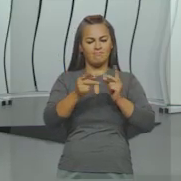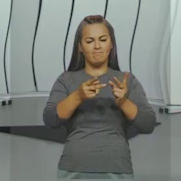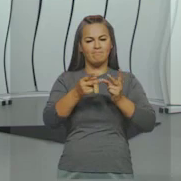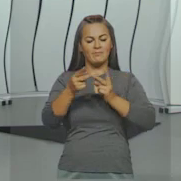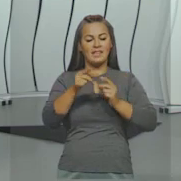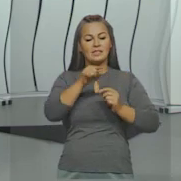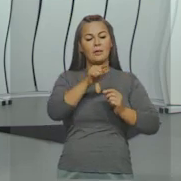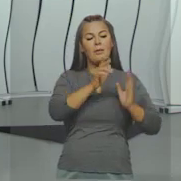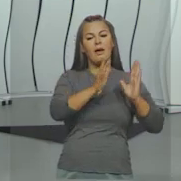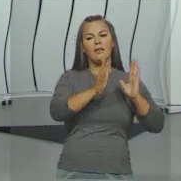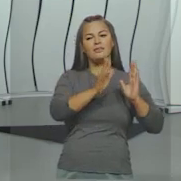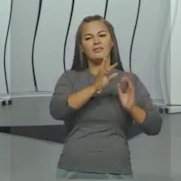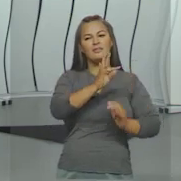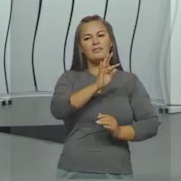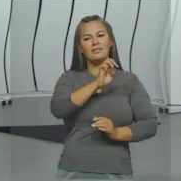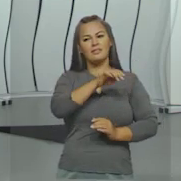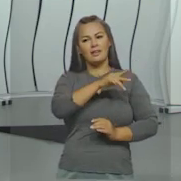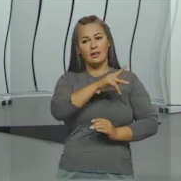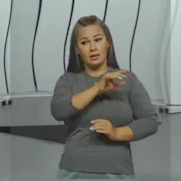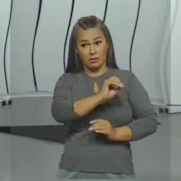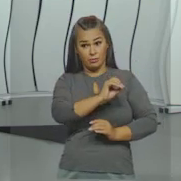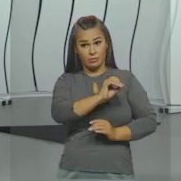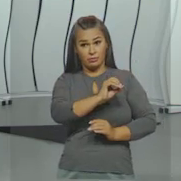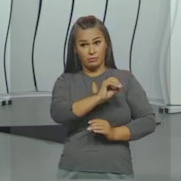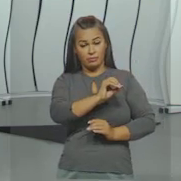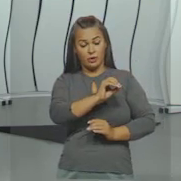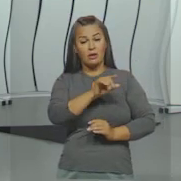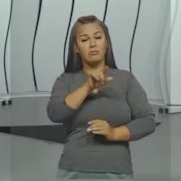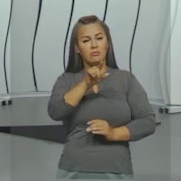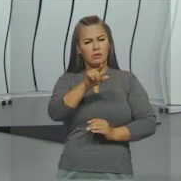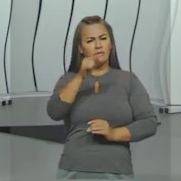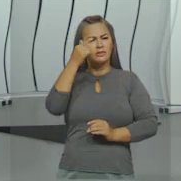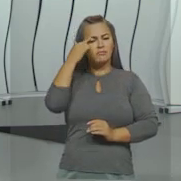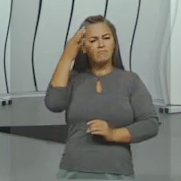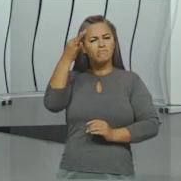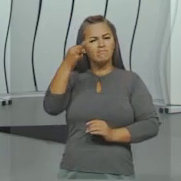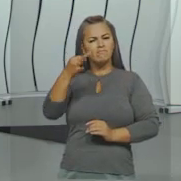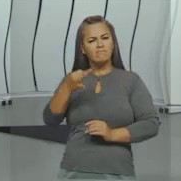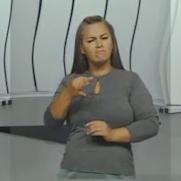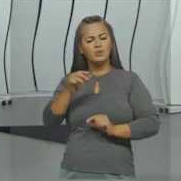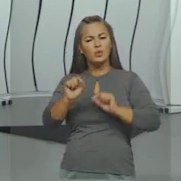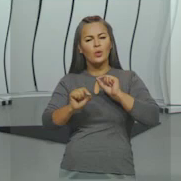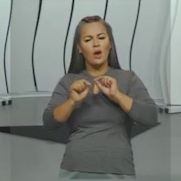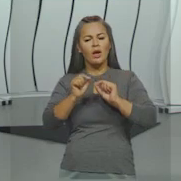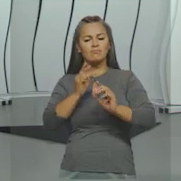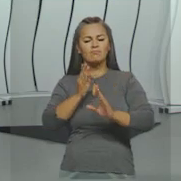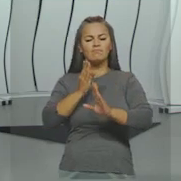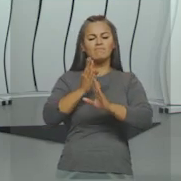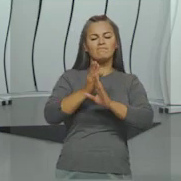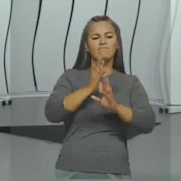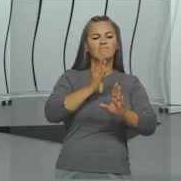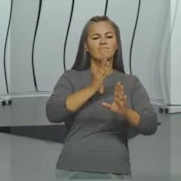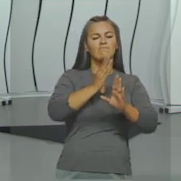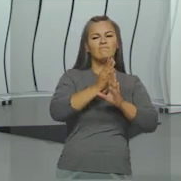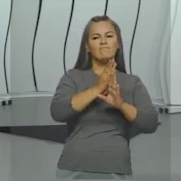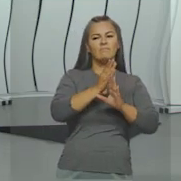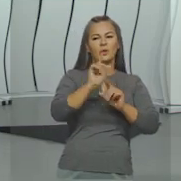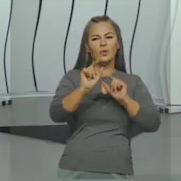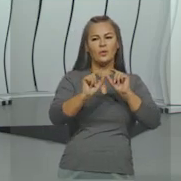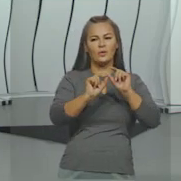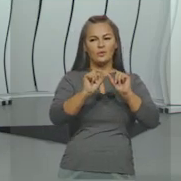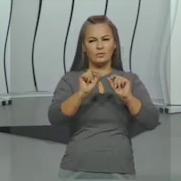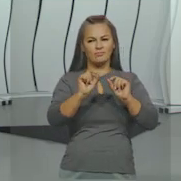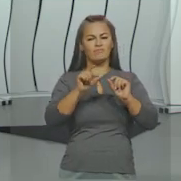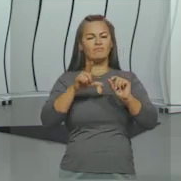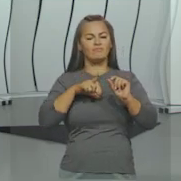tempo. E gostaria que você também fosse capaz de identificar as principais variáveis envolvidas